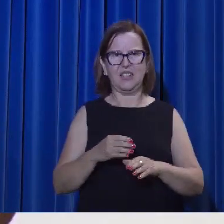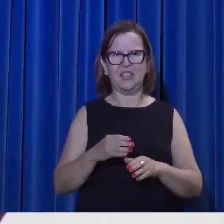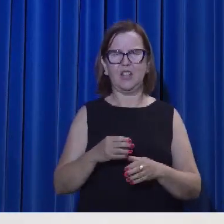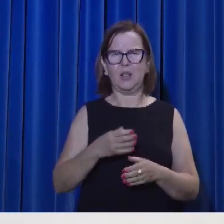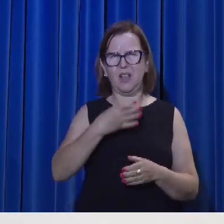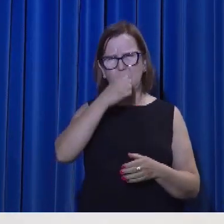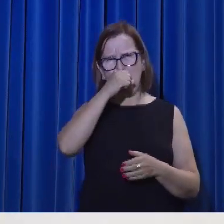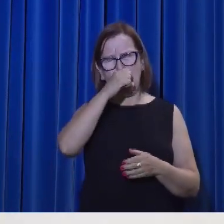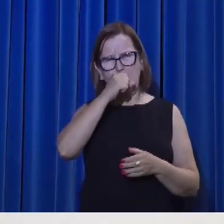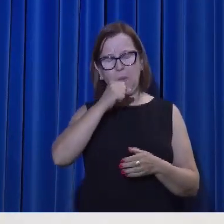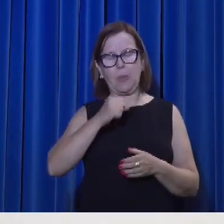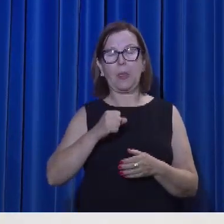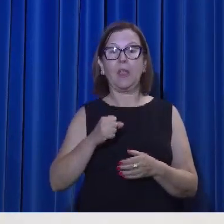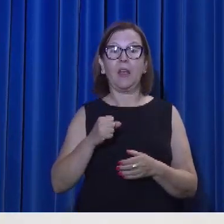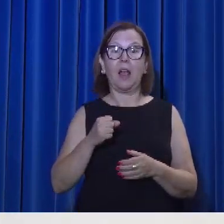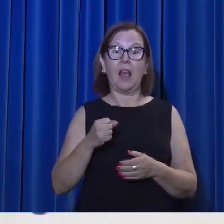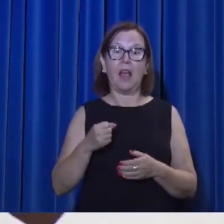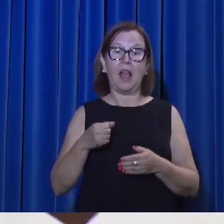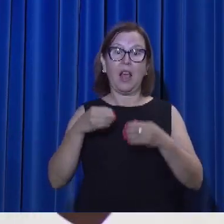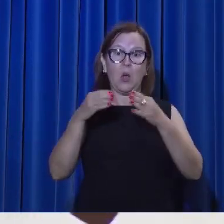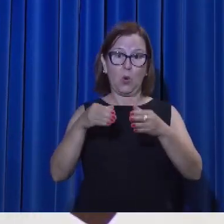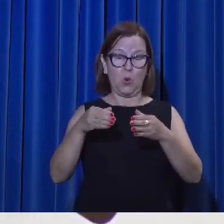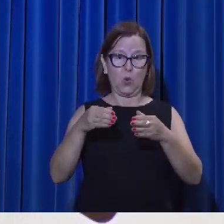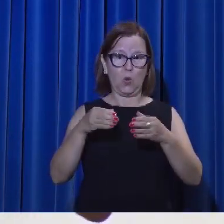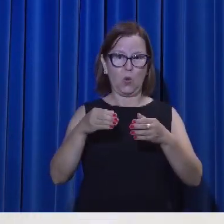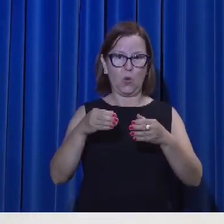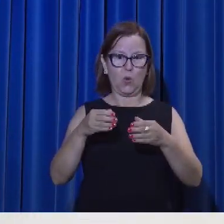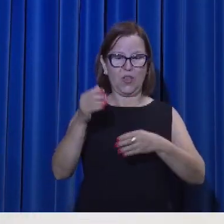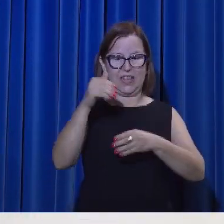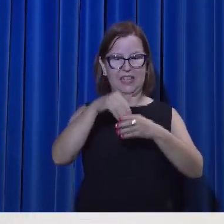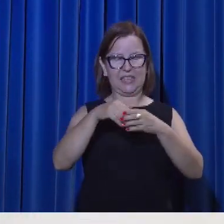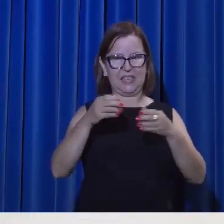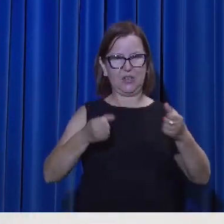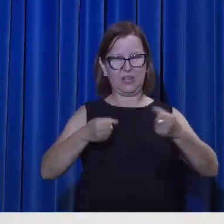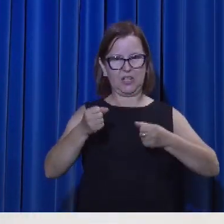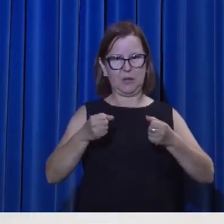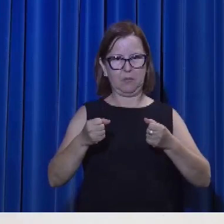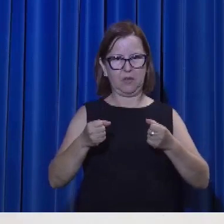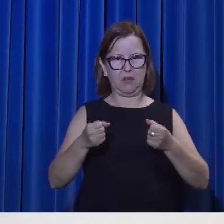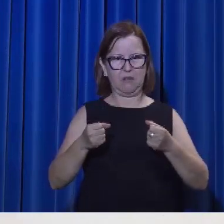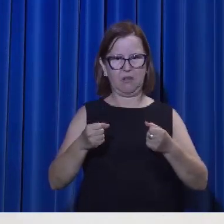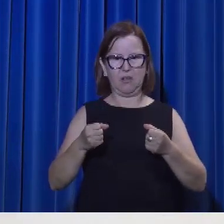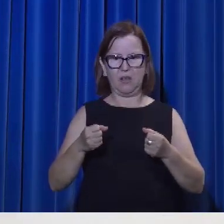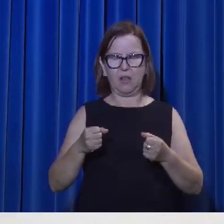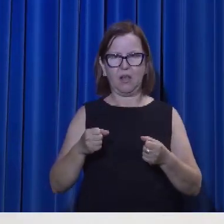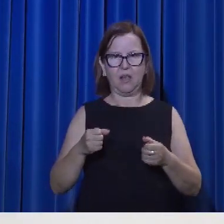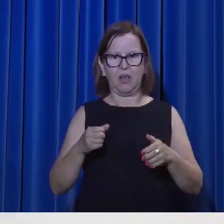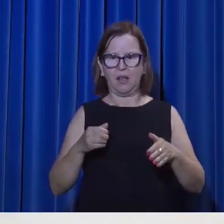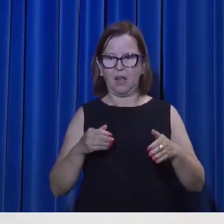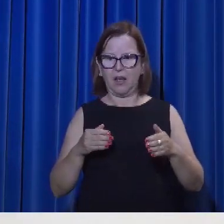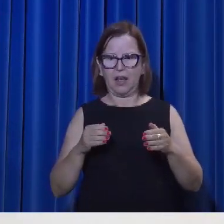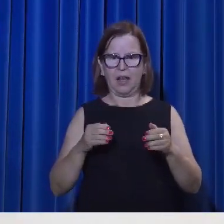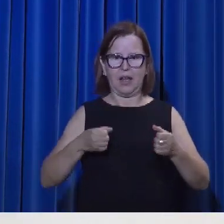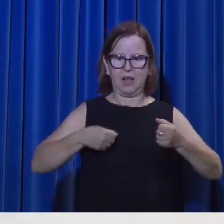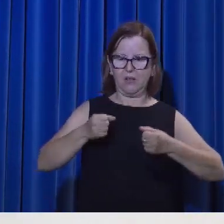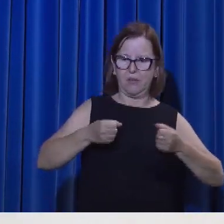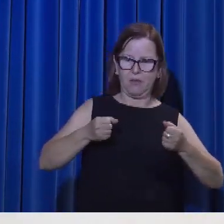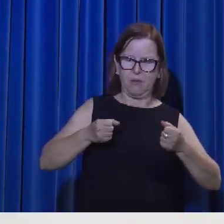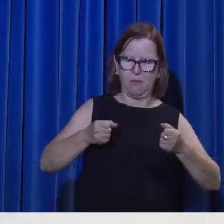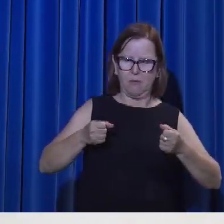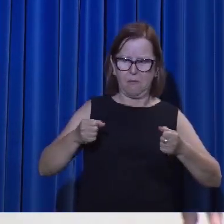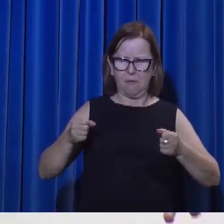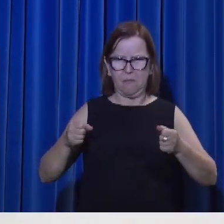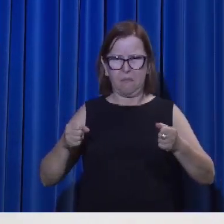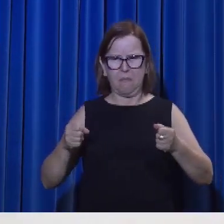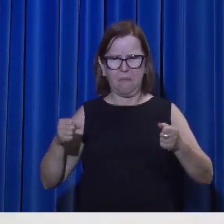caminho, o cara do caminhão perdeu o controle, perdeu o freio, foi direto, entrou numa casa. Explodiu